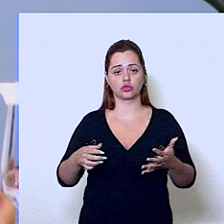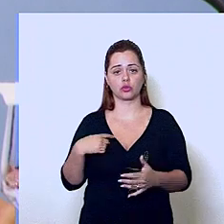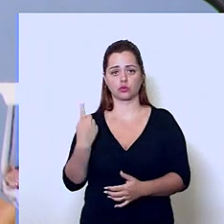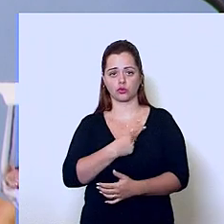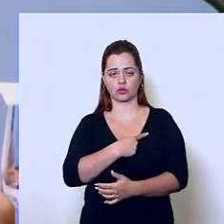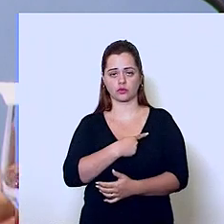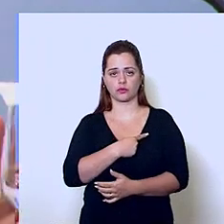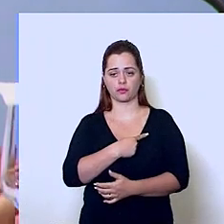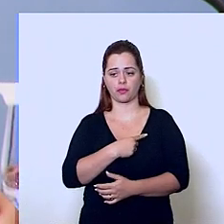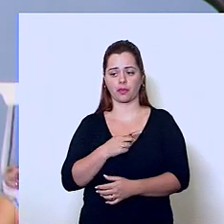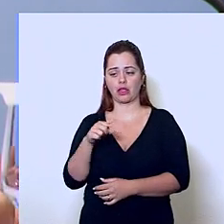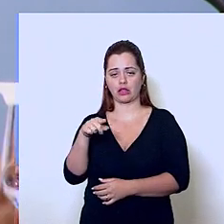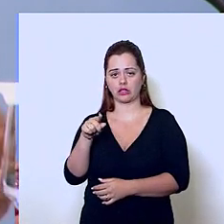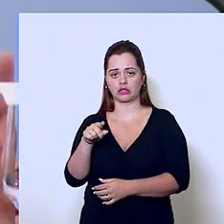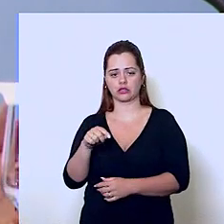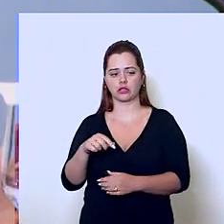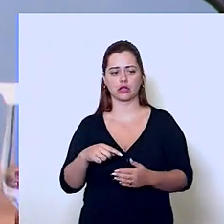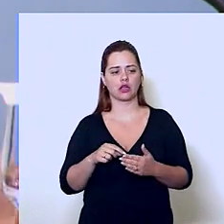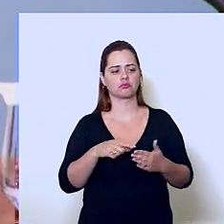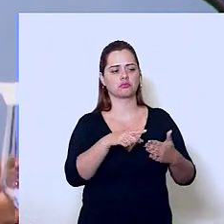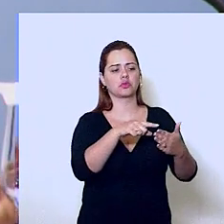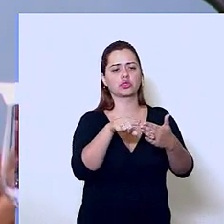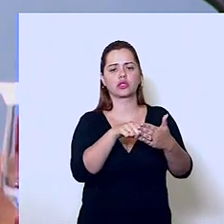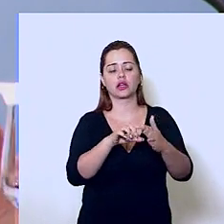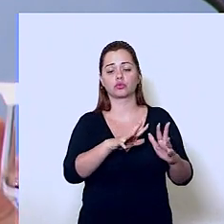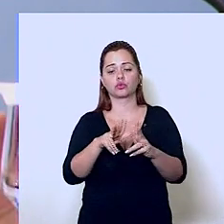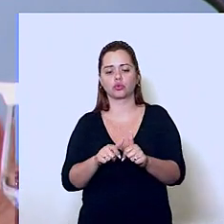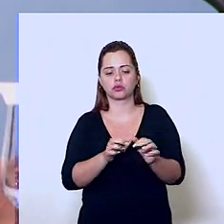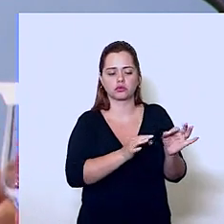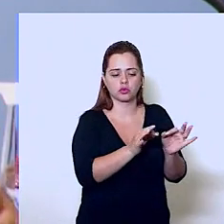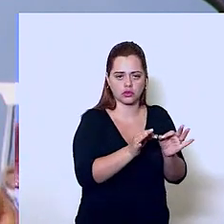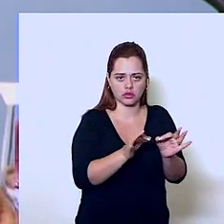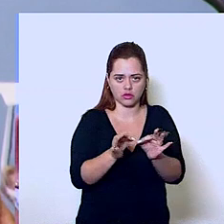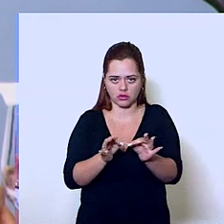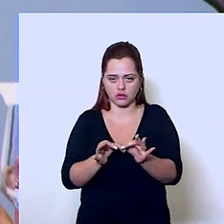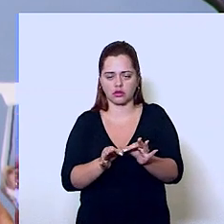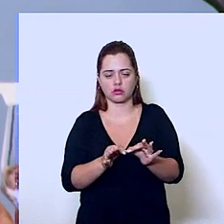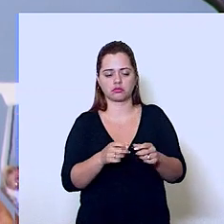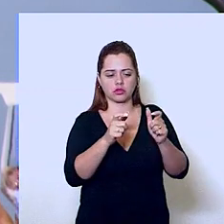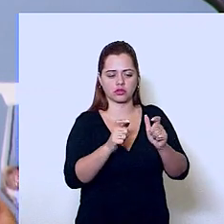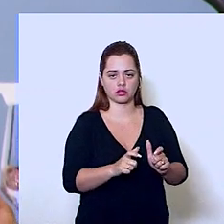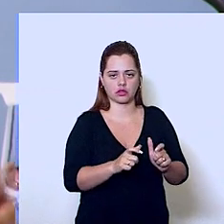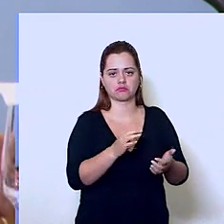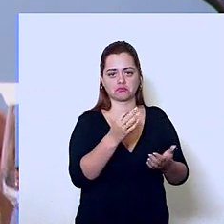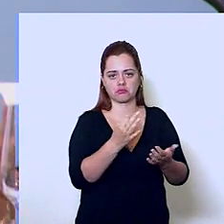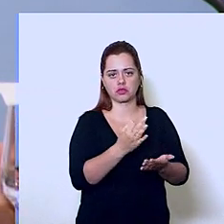nos indicava, nos dava as orientações, as diretrizes, e depois